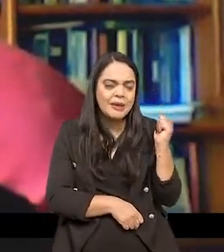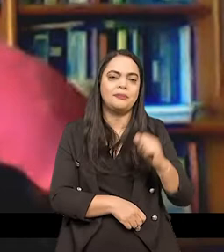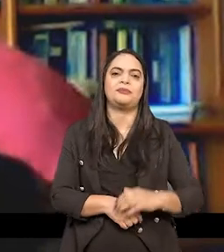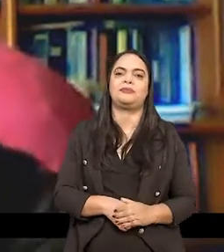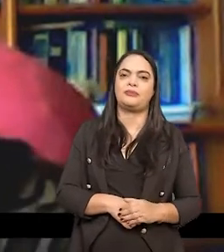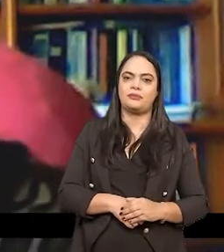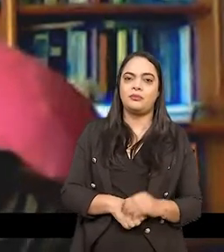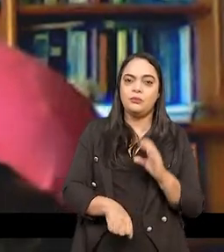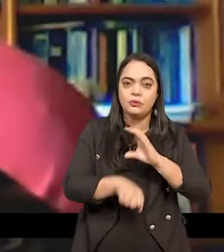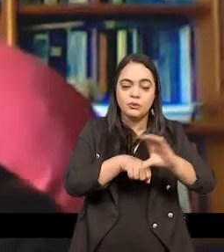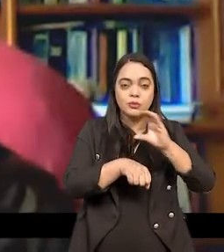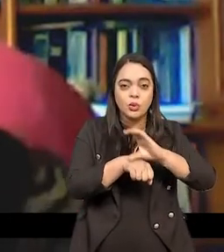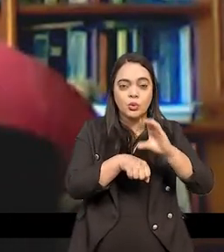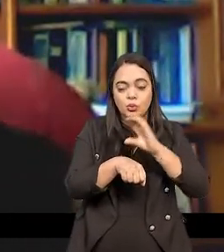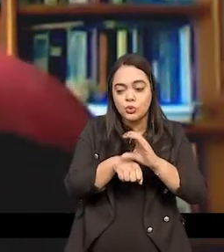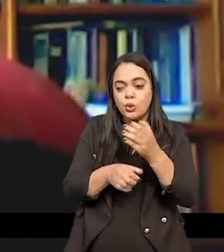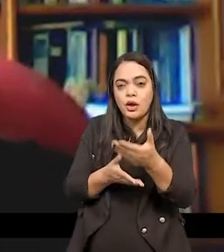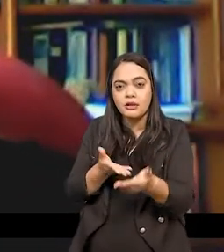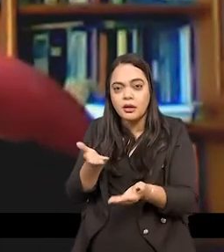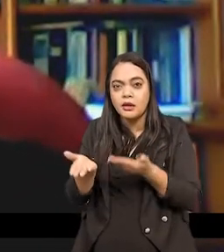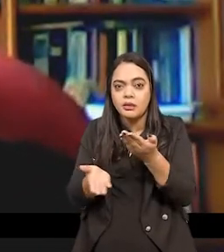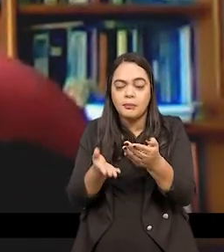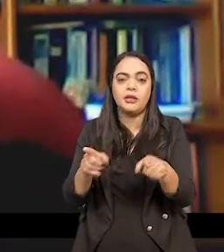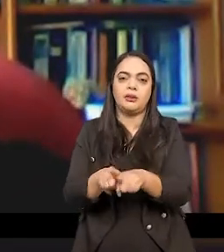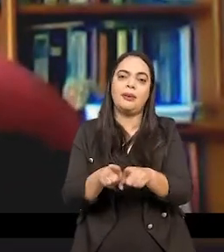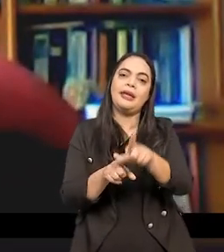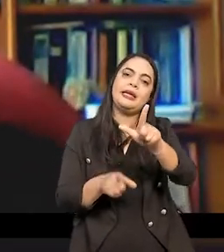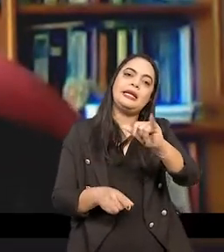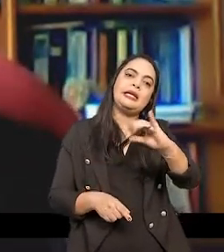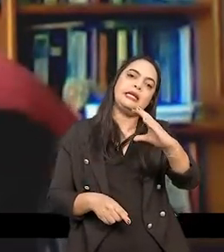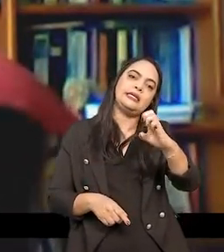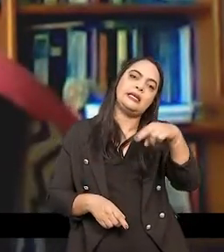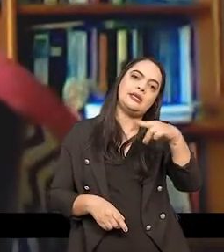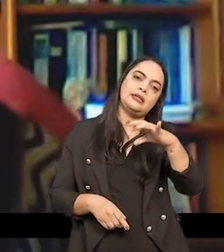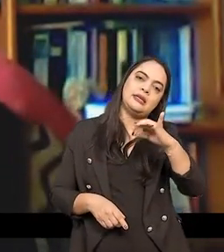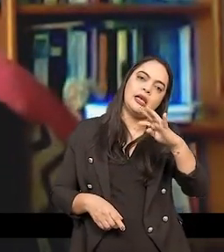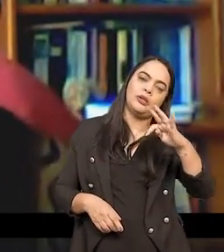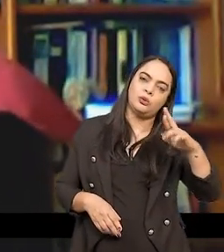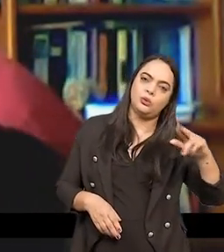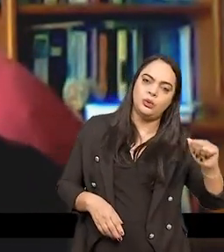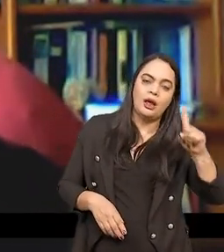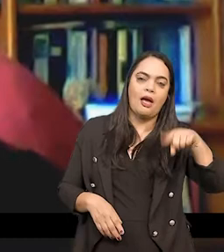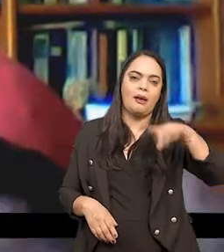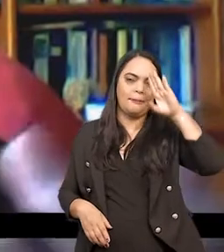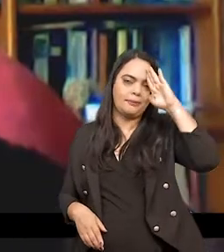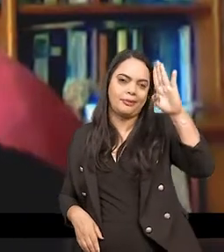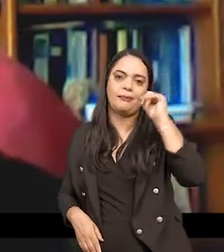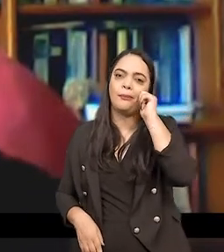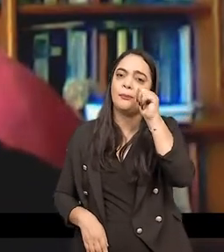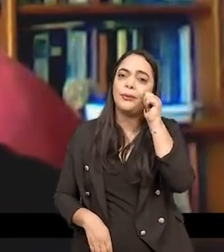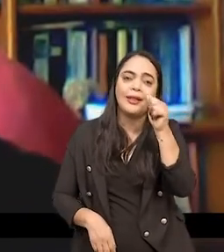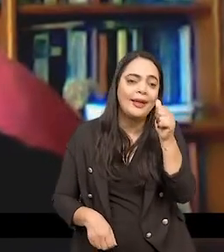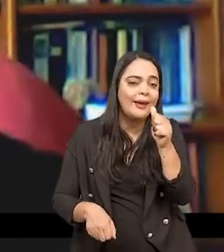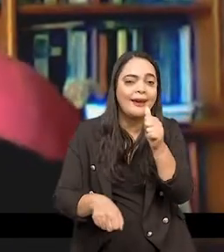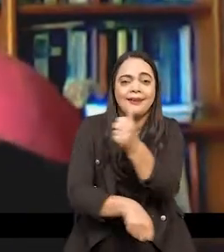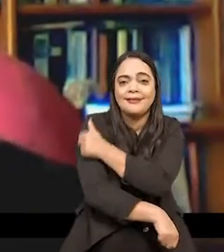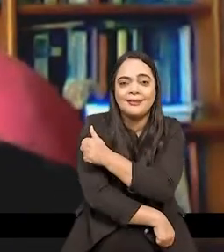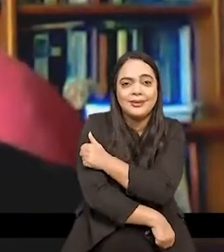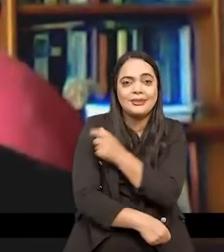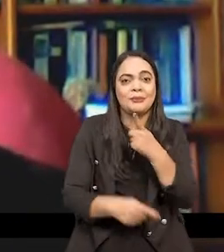e eu coloco aí as licenciaturas, inclusive, elas são ocupadas basicamente por mulheres, que é a natureza do